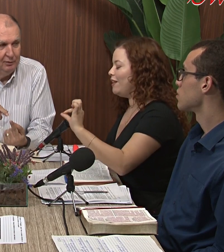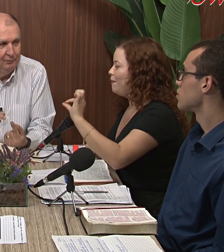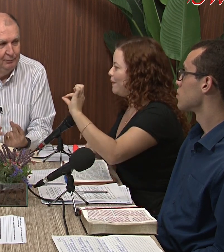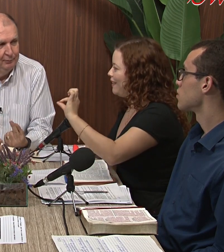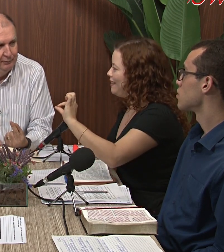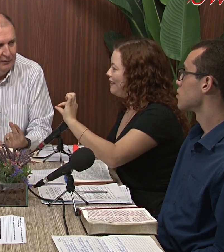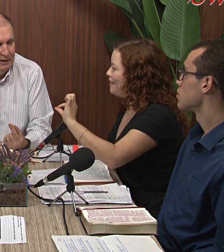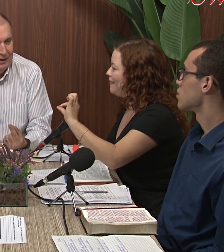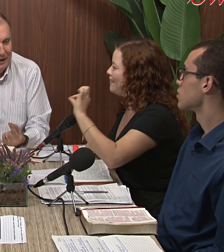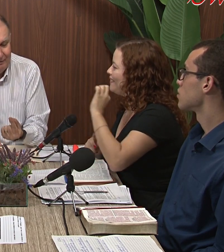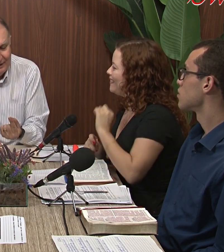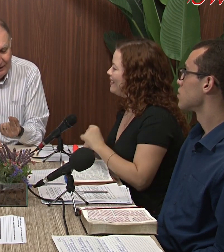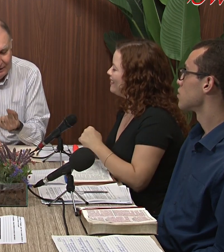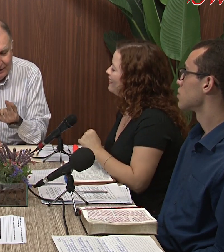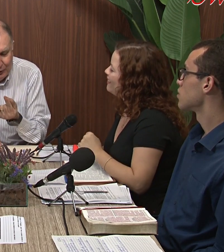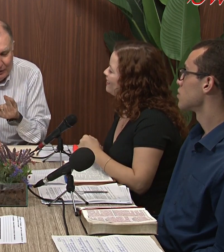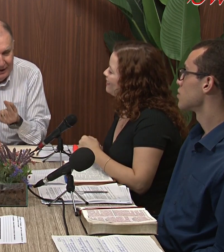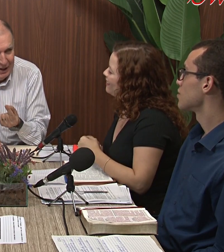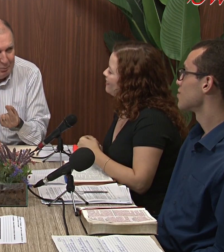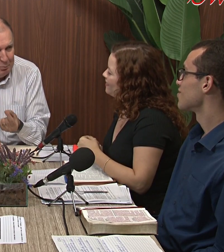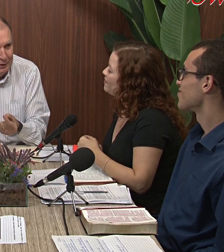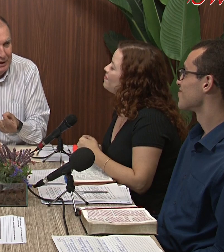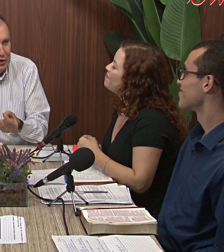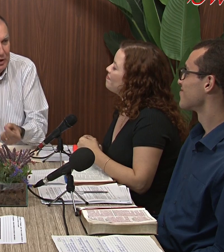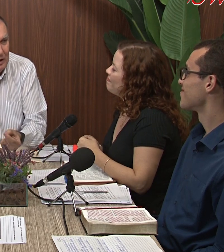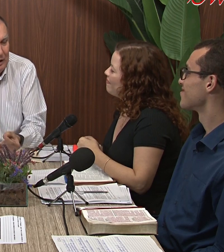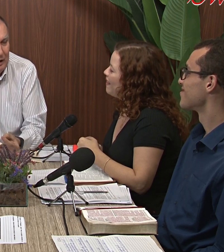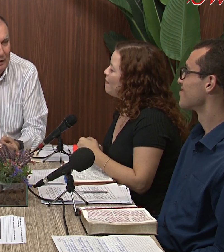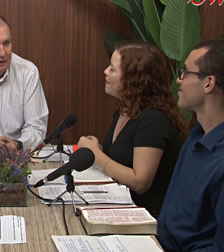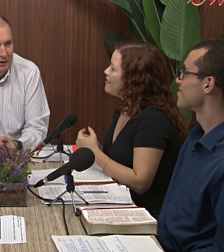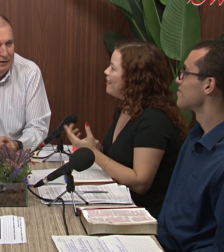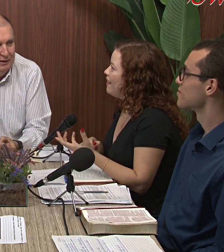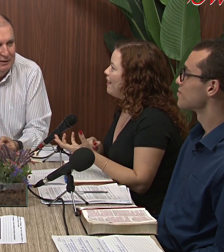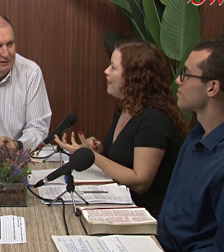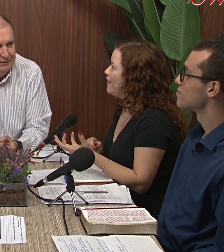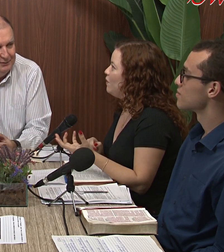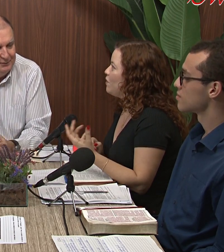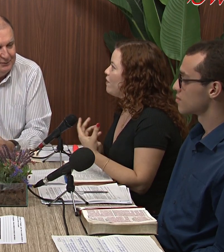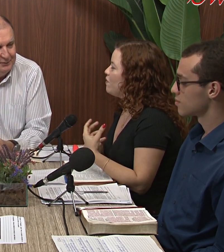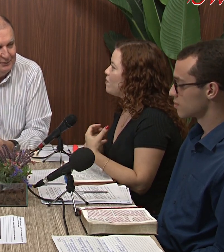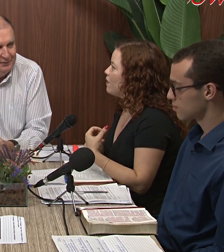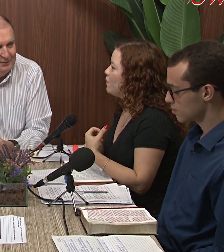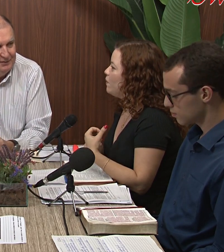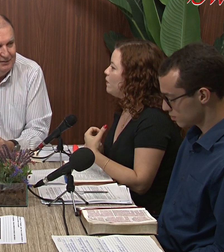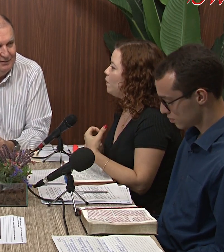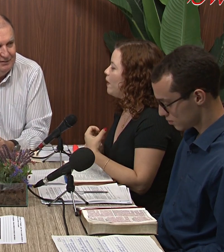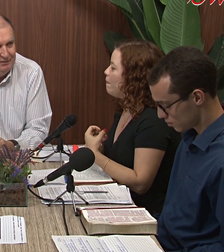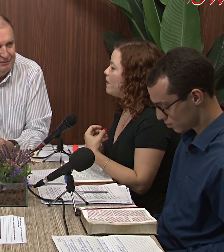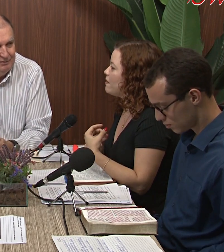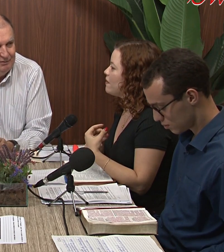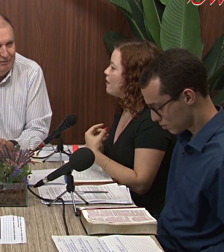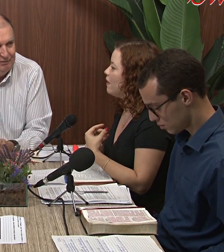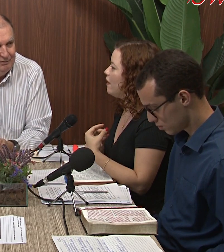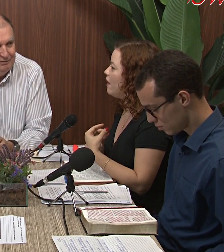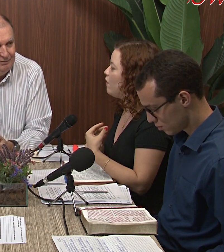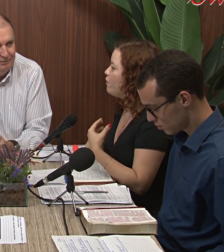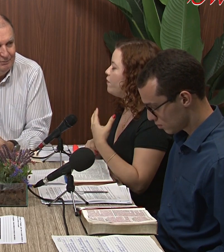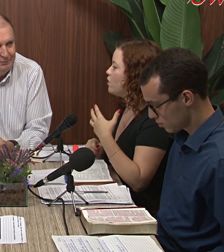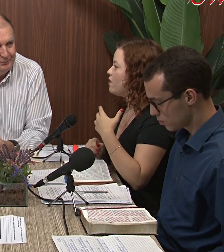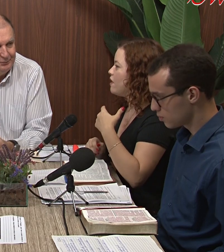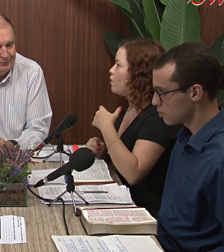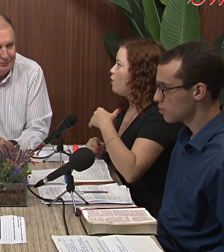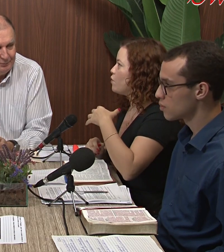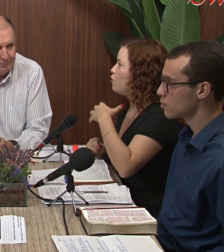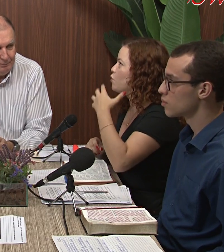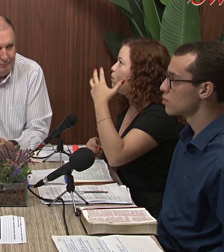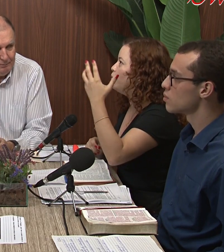do dedo. Pequenininha. Ela vai tentando olhar para poder enxergar. Mas aquilo que vem do Senhor não é para ser